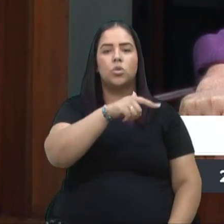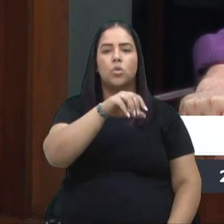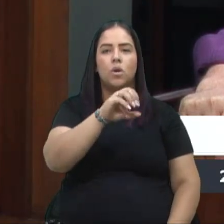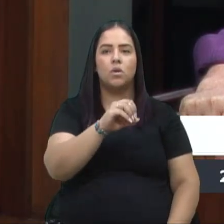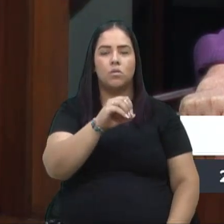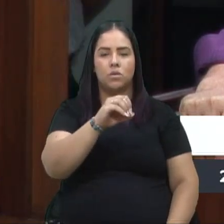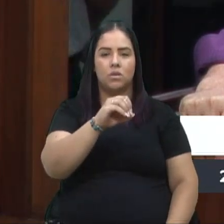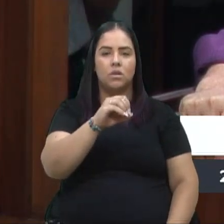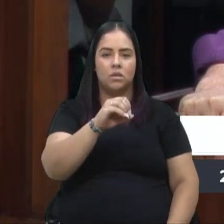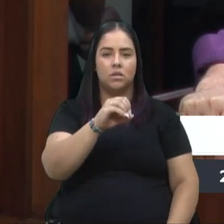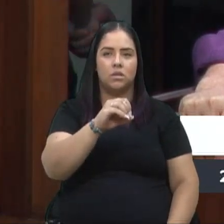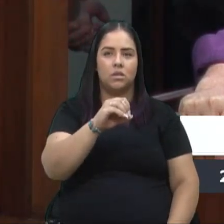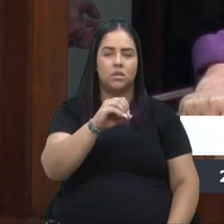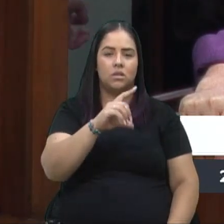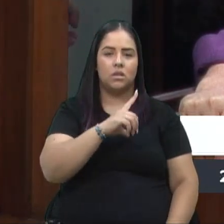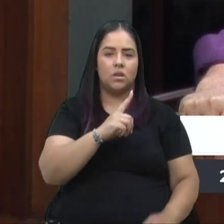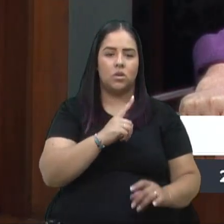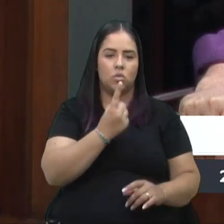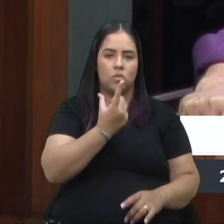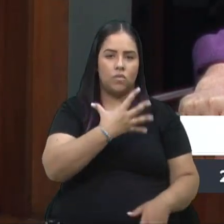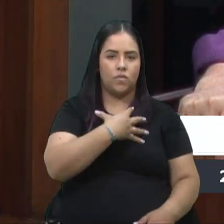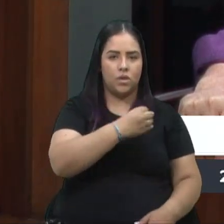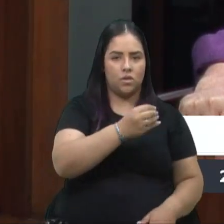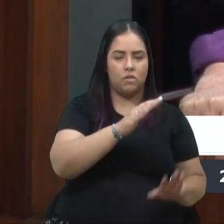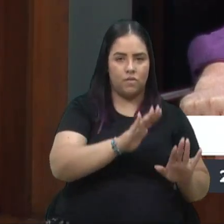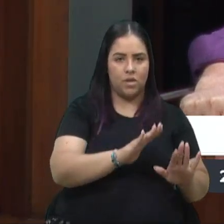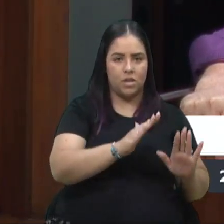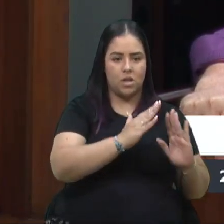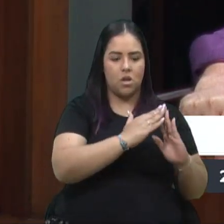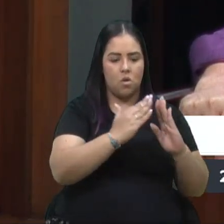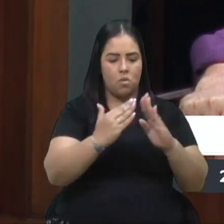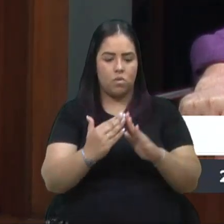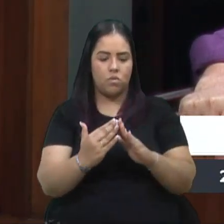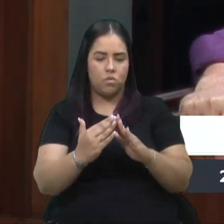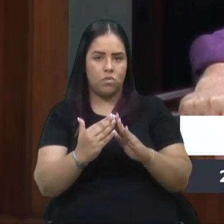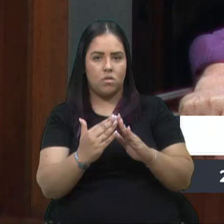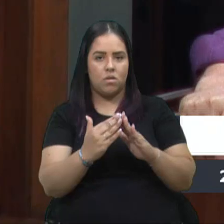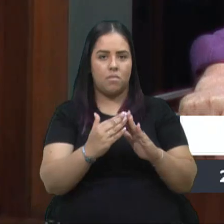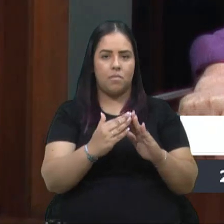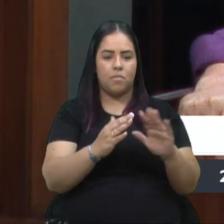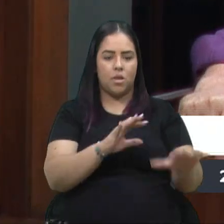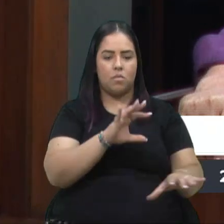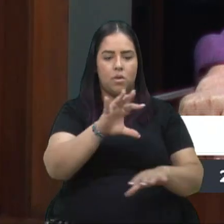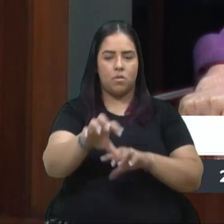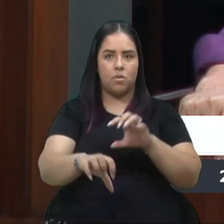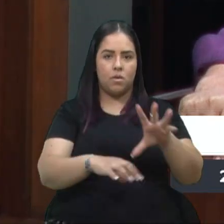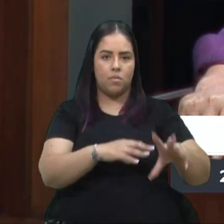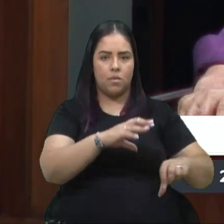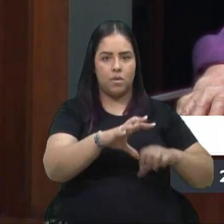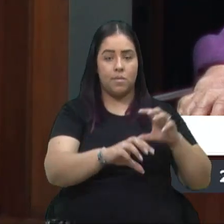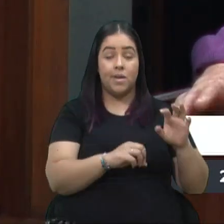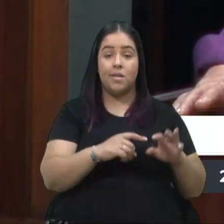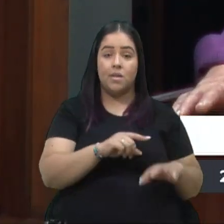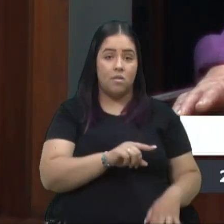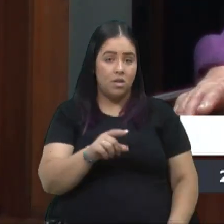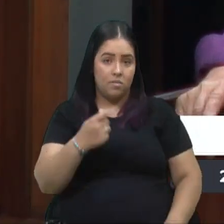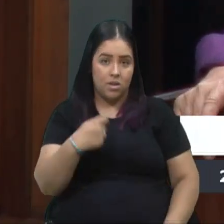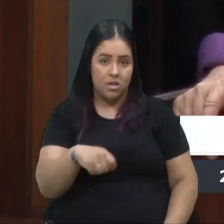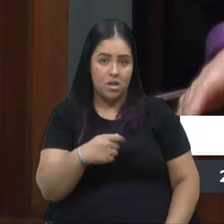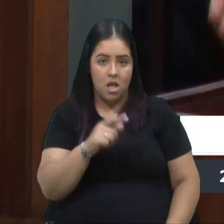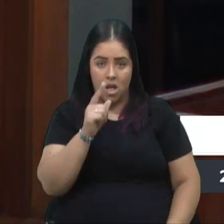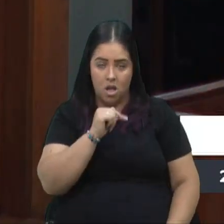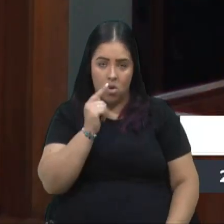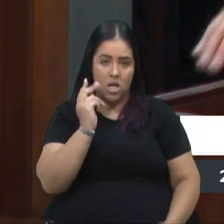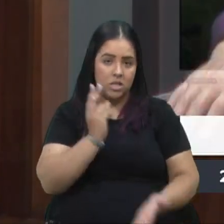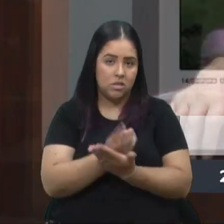filhos um tá na propriedade ainda construíram do lado cada um pegou uma parte e eles vão precisar da água vida